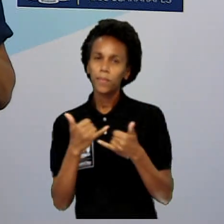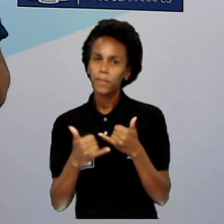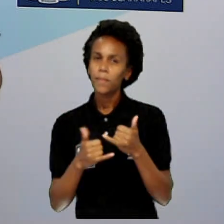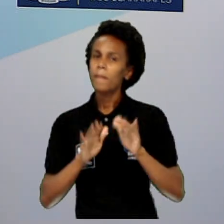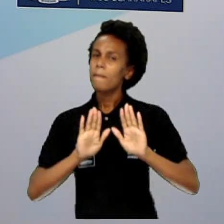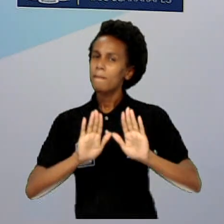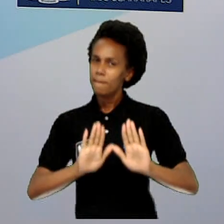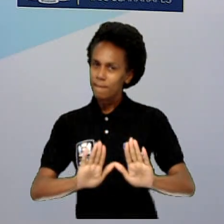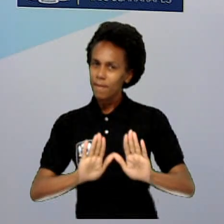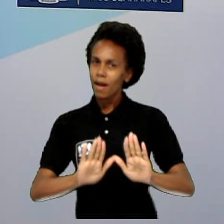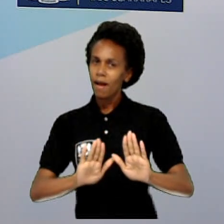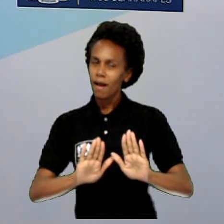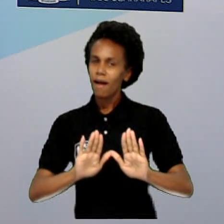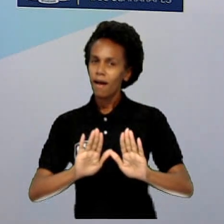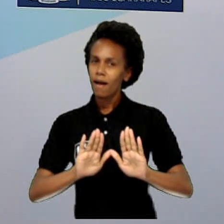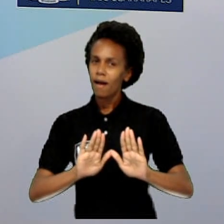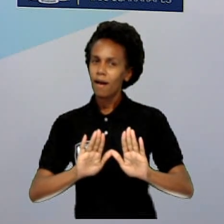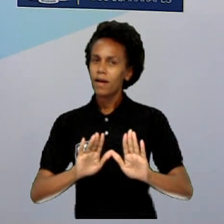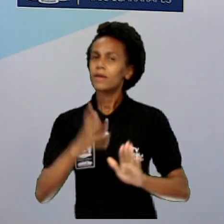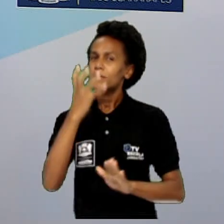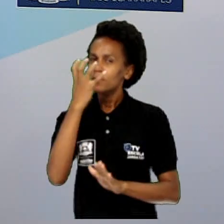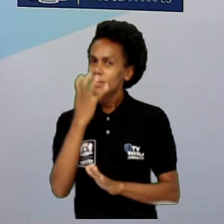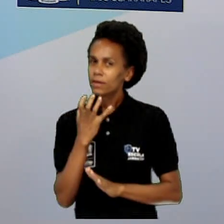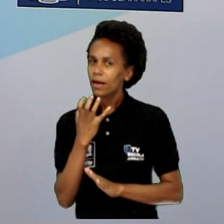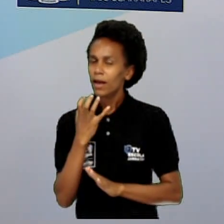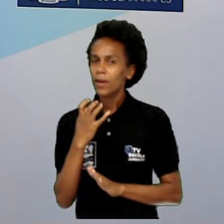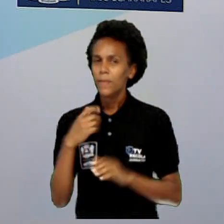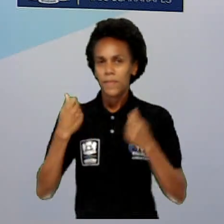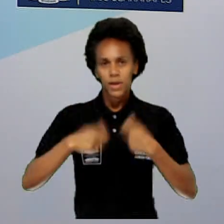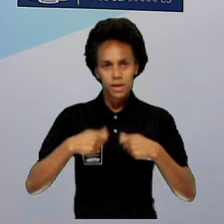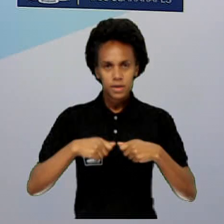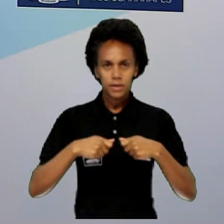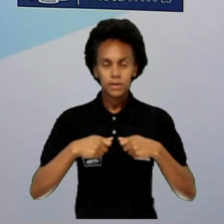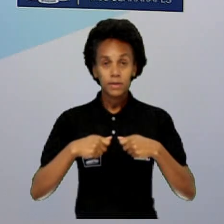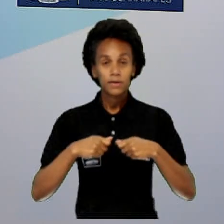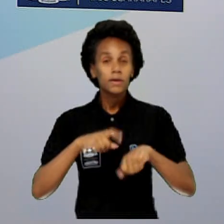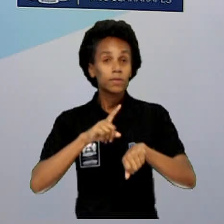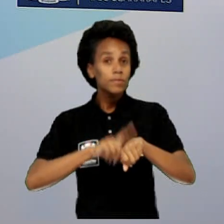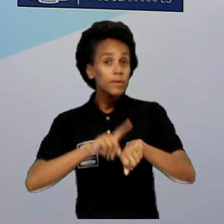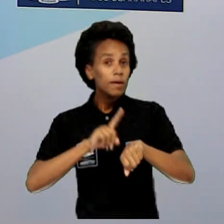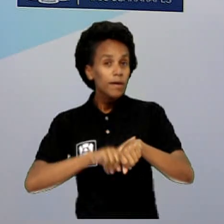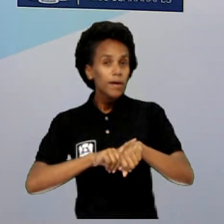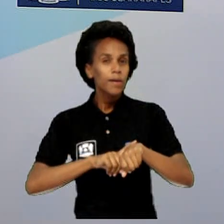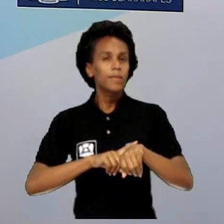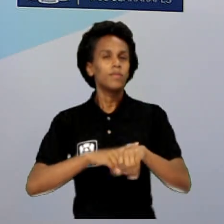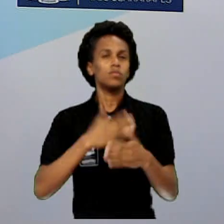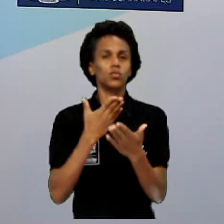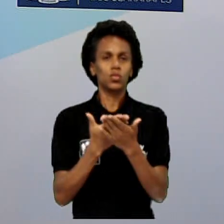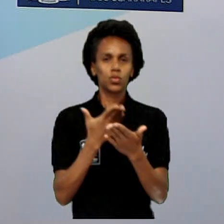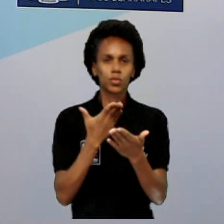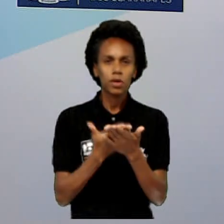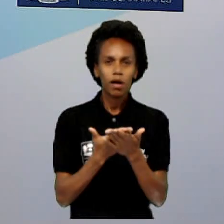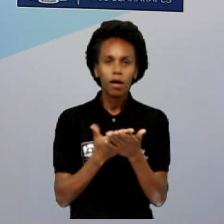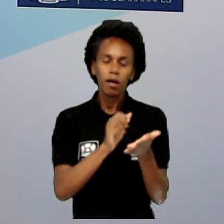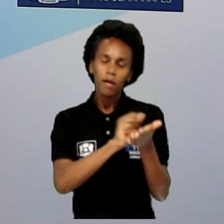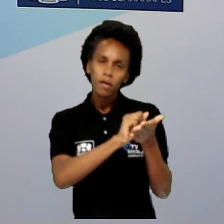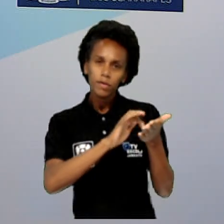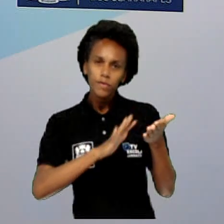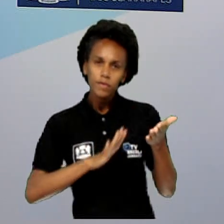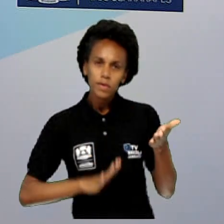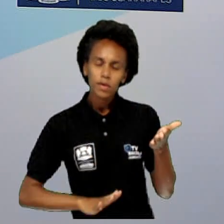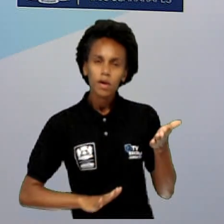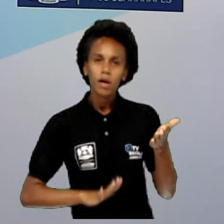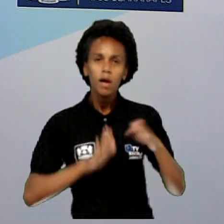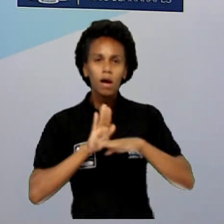da brincadeira para o que é importante, como estudar, fazer as tarefas, não é verdade? Ajudar a mamãe em